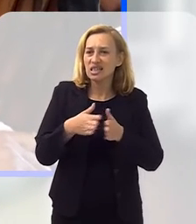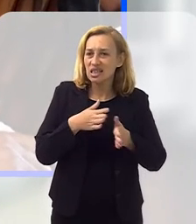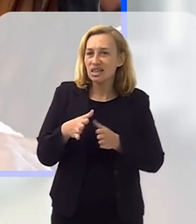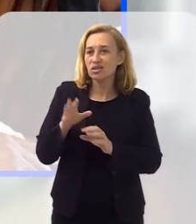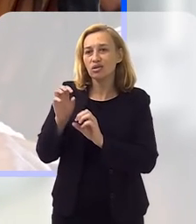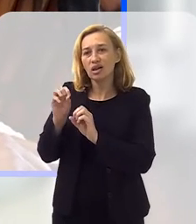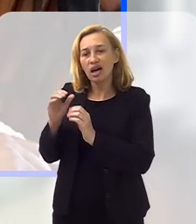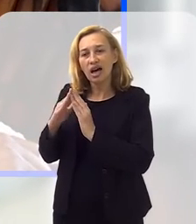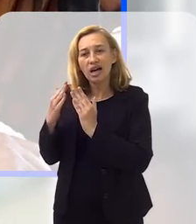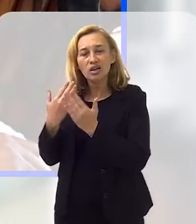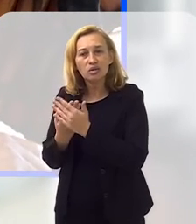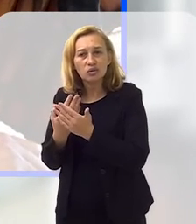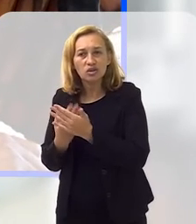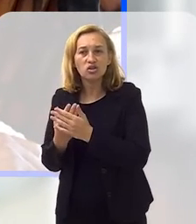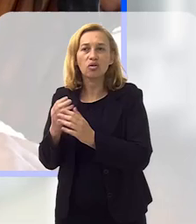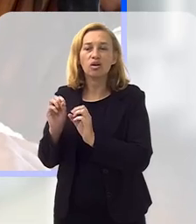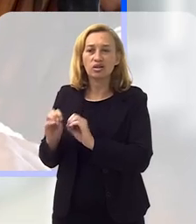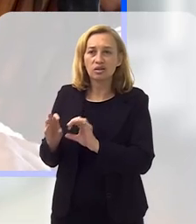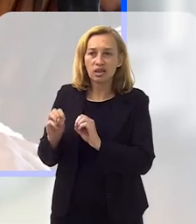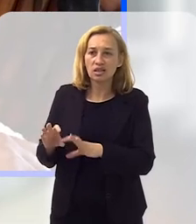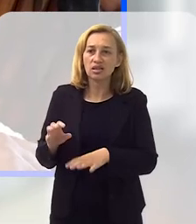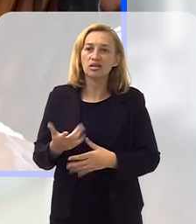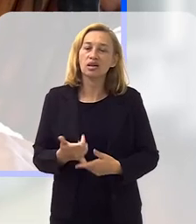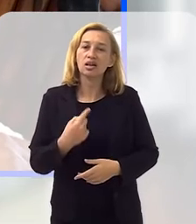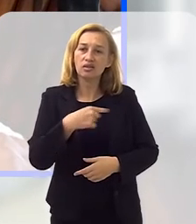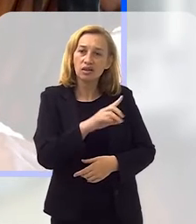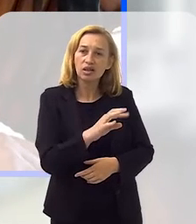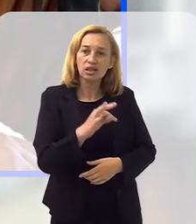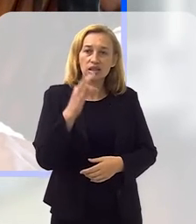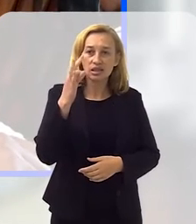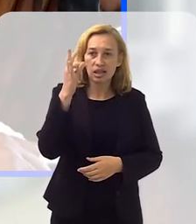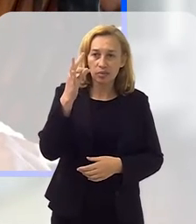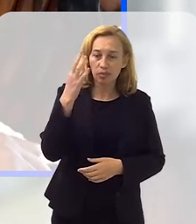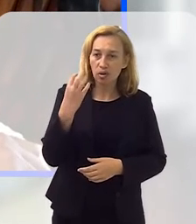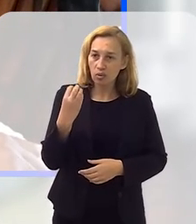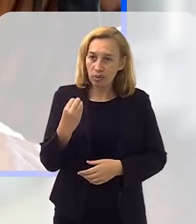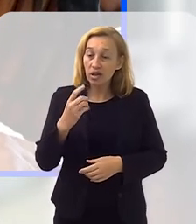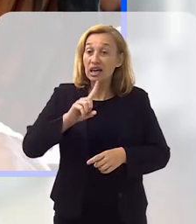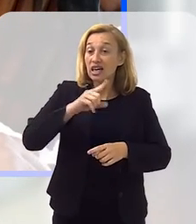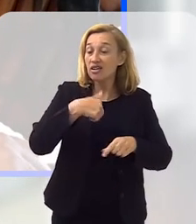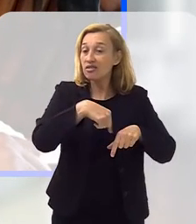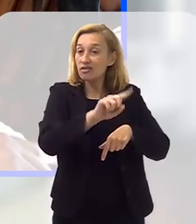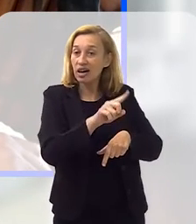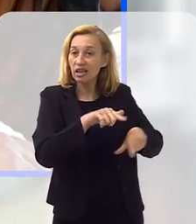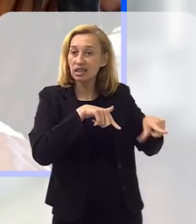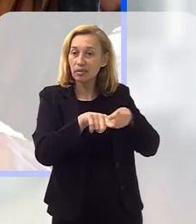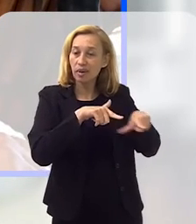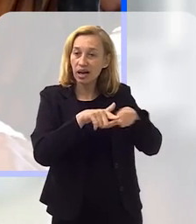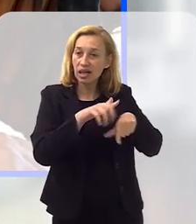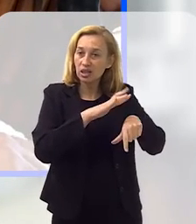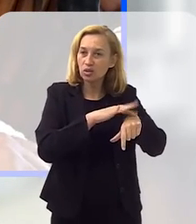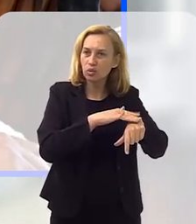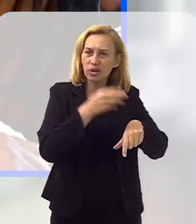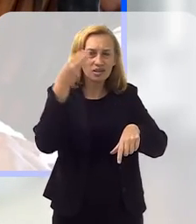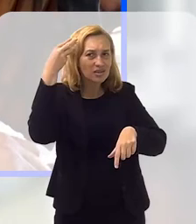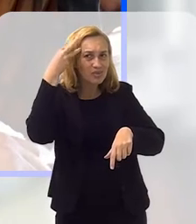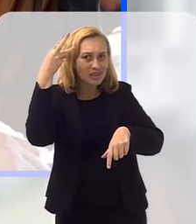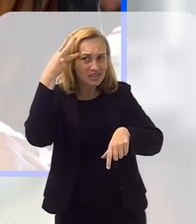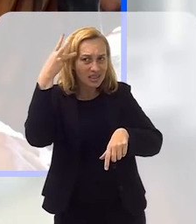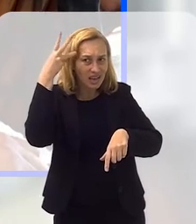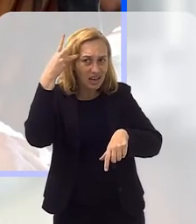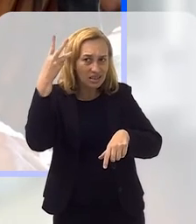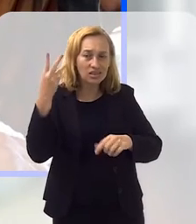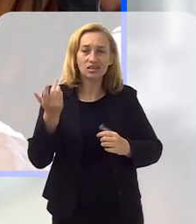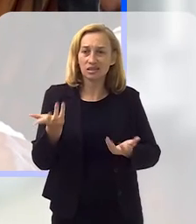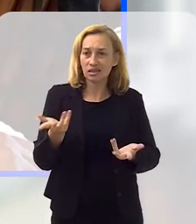à educação, aí, por exemplo, aí ela se especializa em terapia ocupacional e vai trabalhar no serviço de doenças